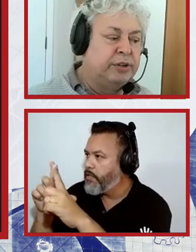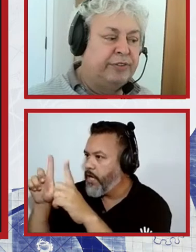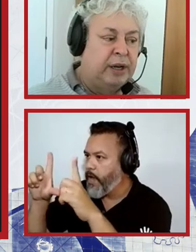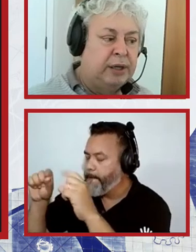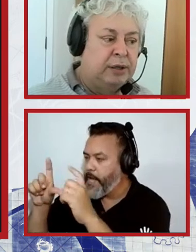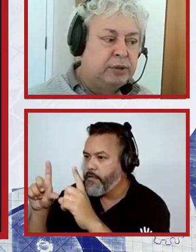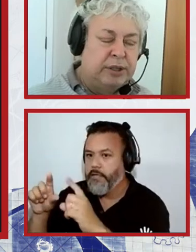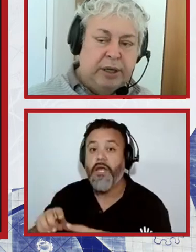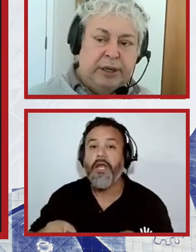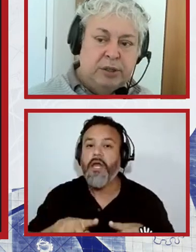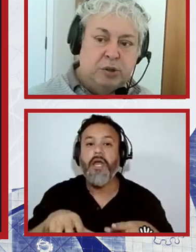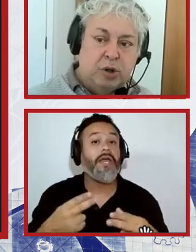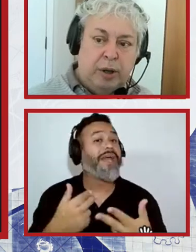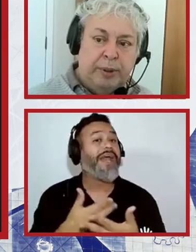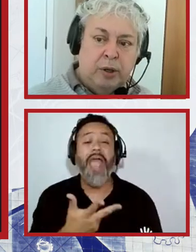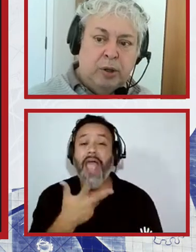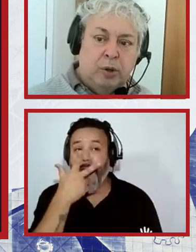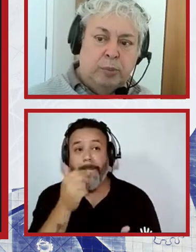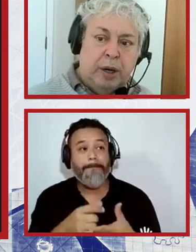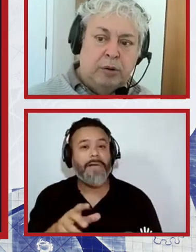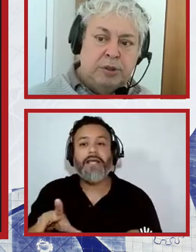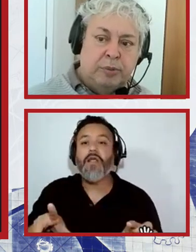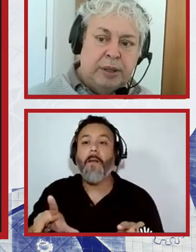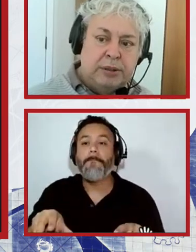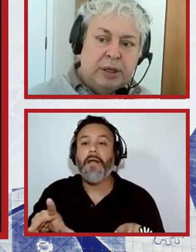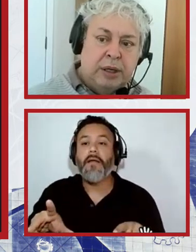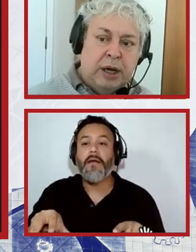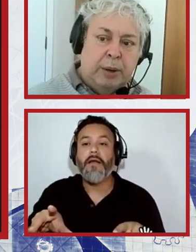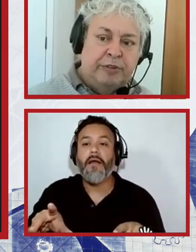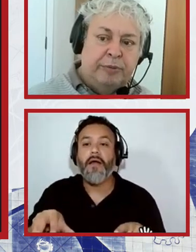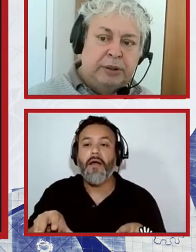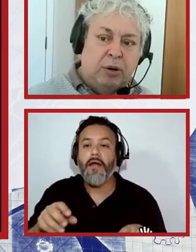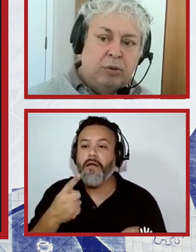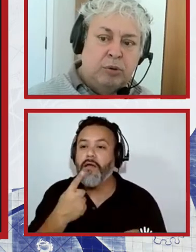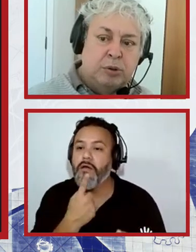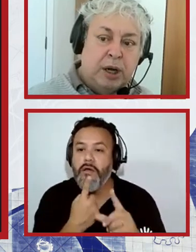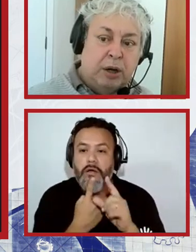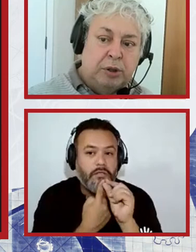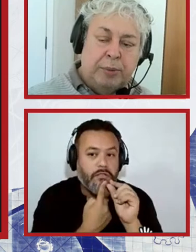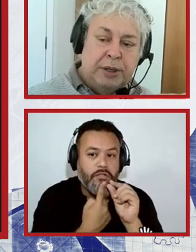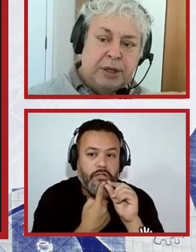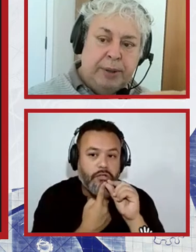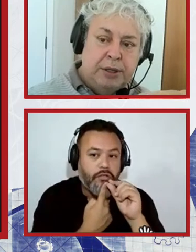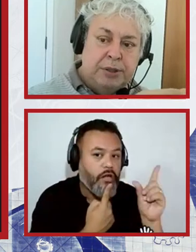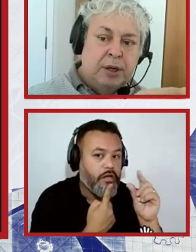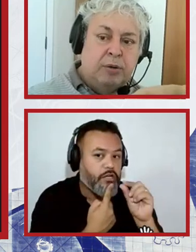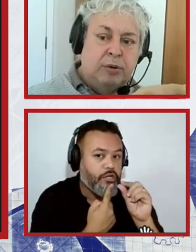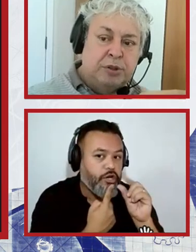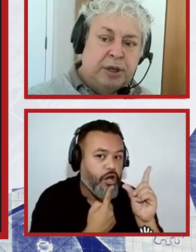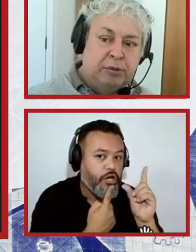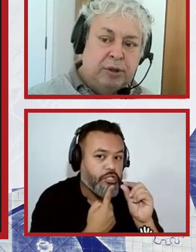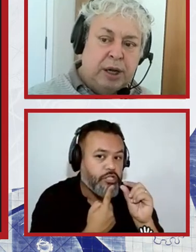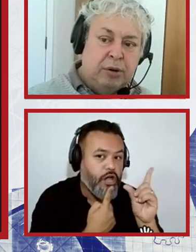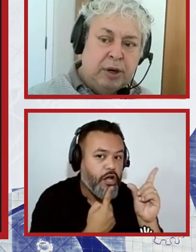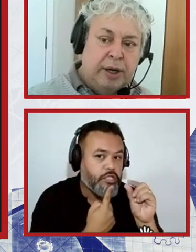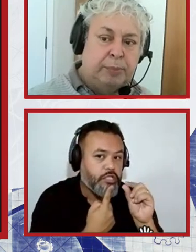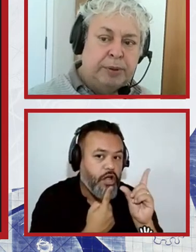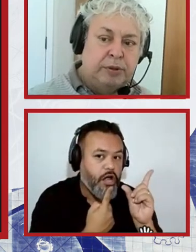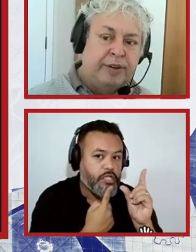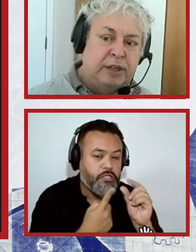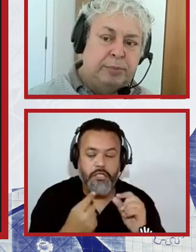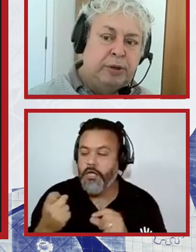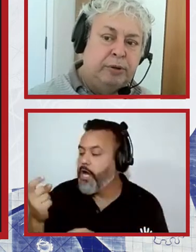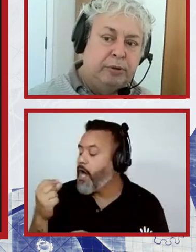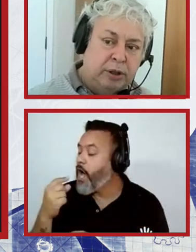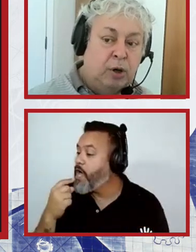É, quando você clica em sobe, o mouse começa a movimentar o cursor automaticamente. Quando chega no lugar